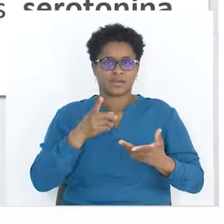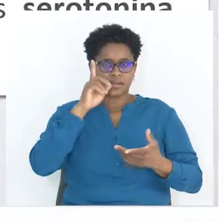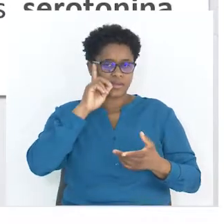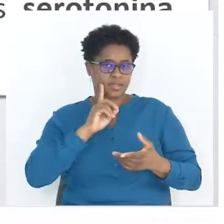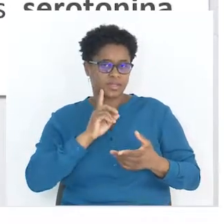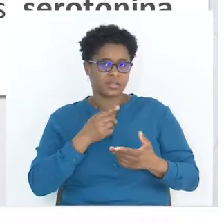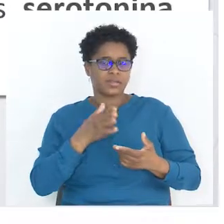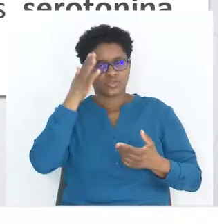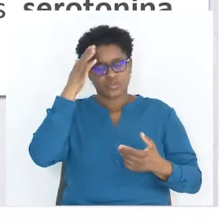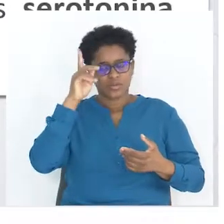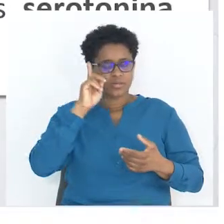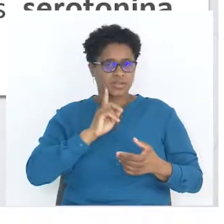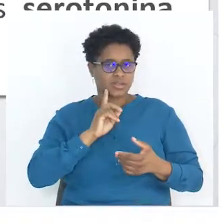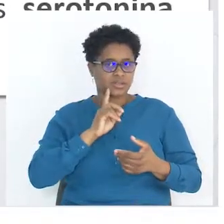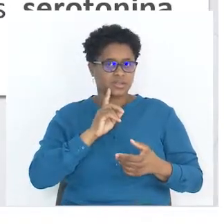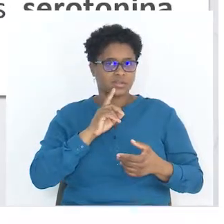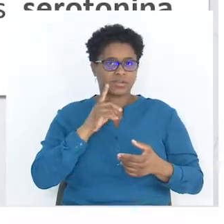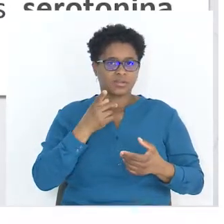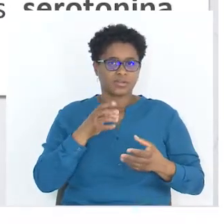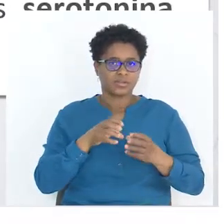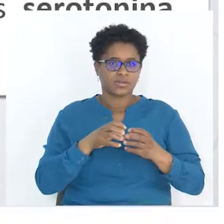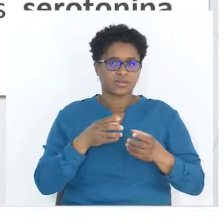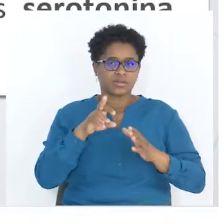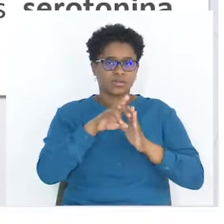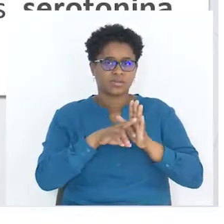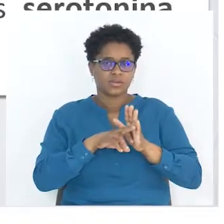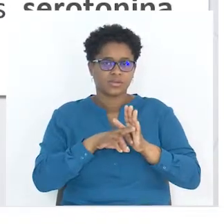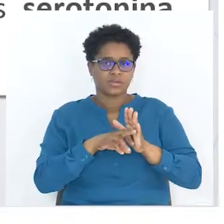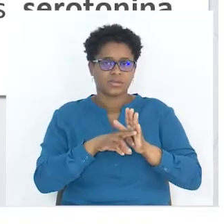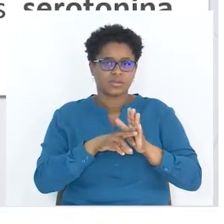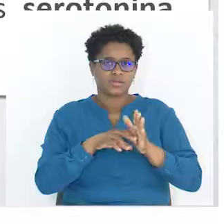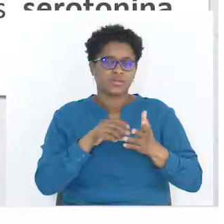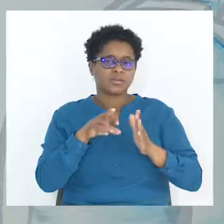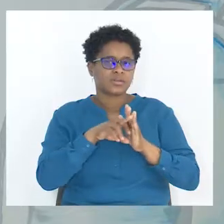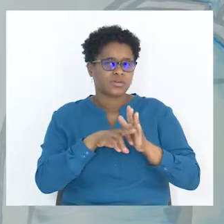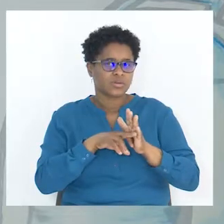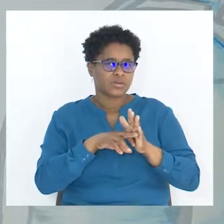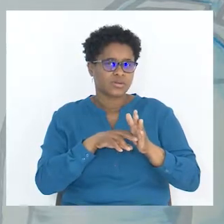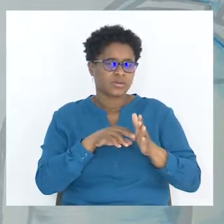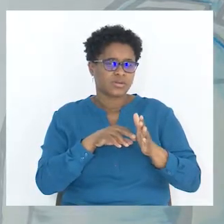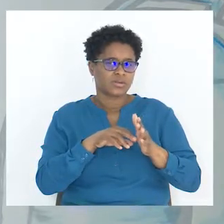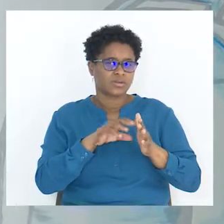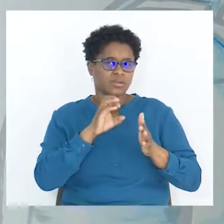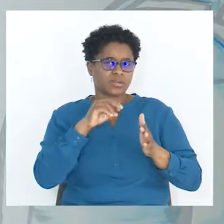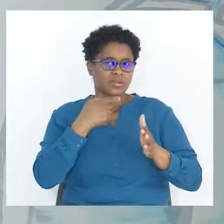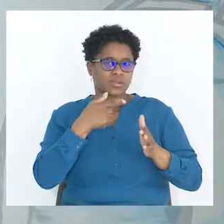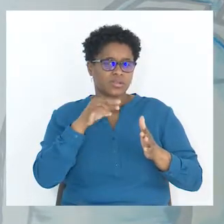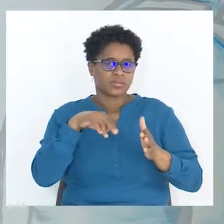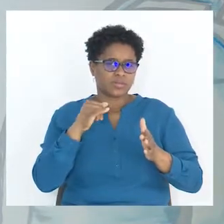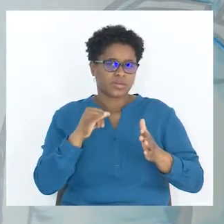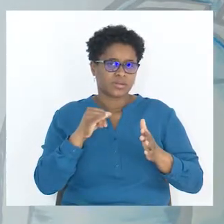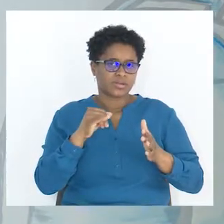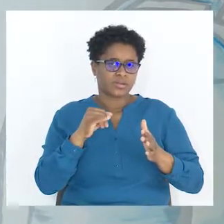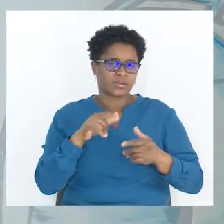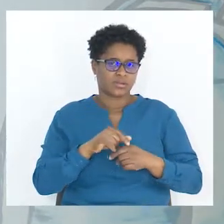Serotonina, noradrenalina e dopamina regulam o humor. Certas vezes a gente está ali, não temos